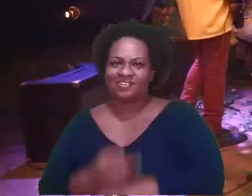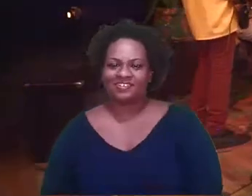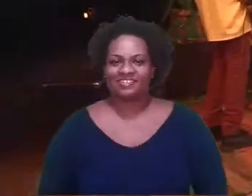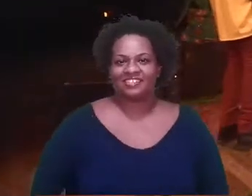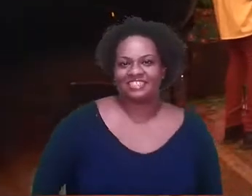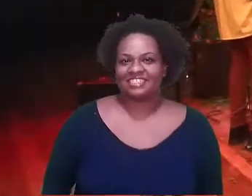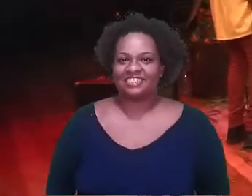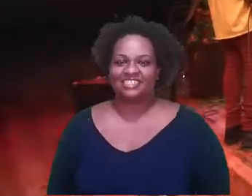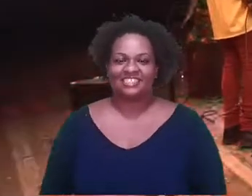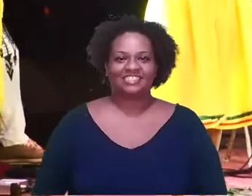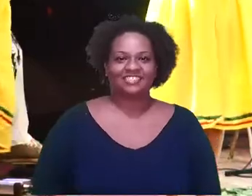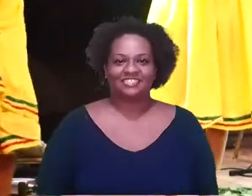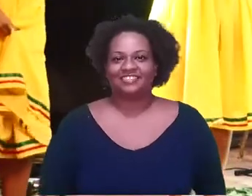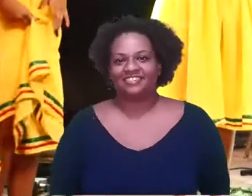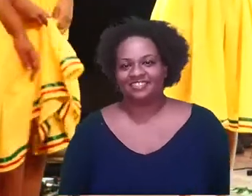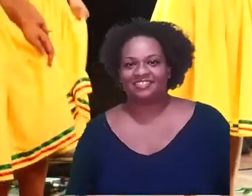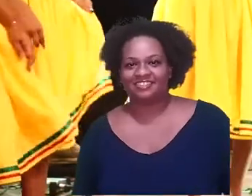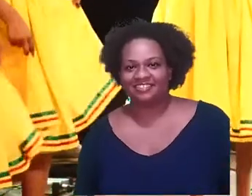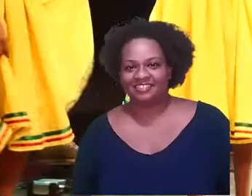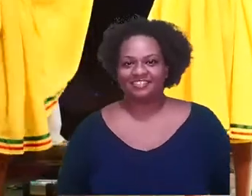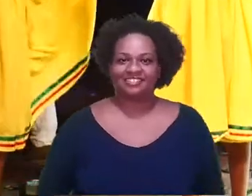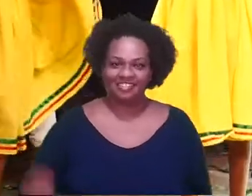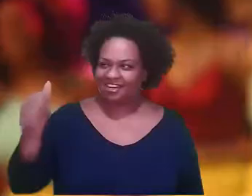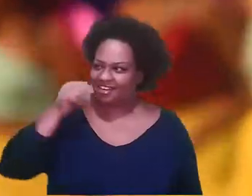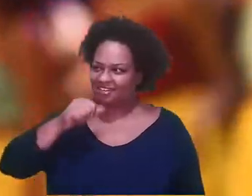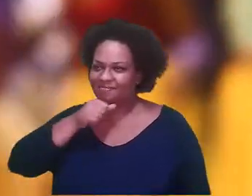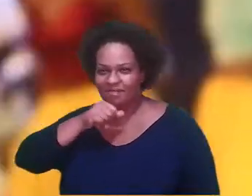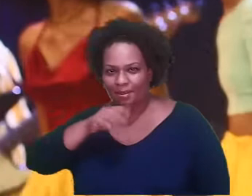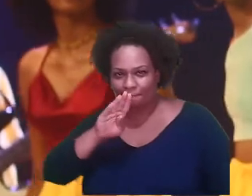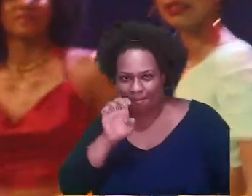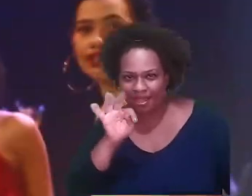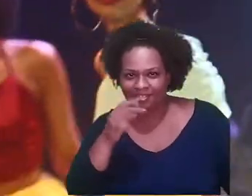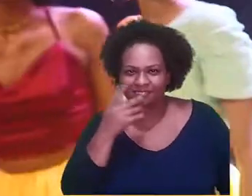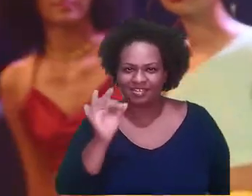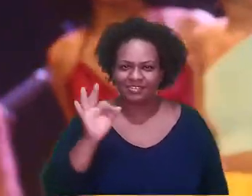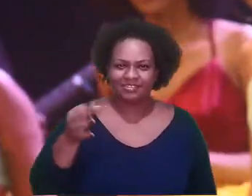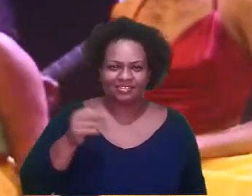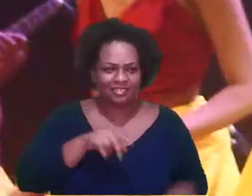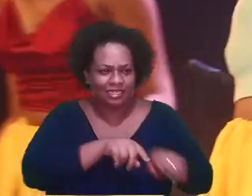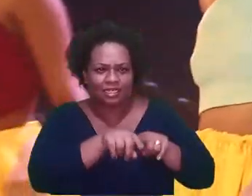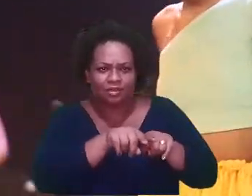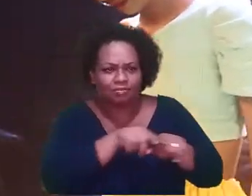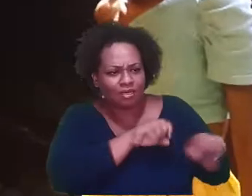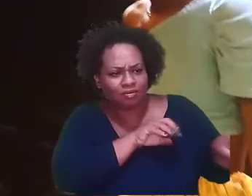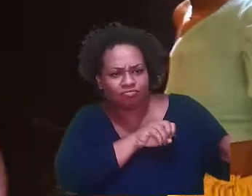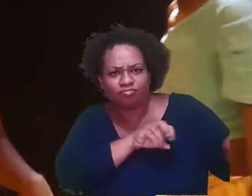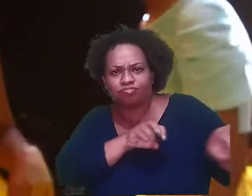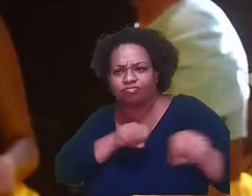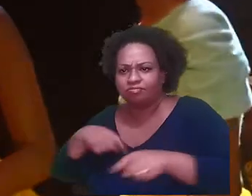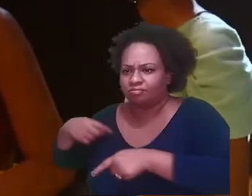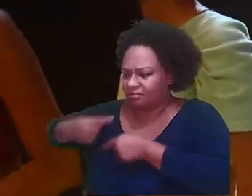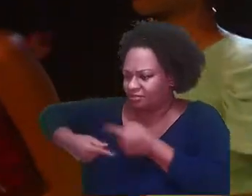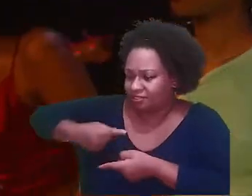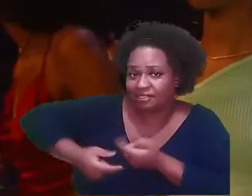É como mãe Beth diz, né? É no terreiro que se aprende. Vem de irmão, vem de irmã, vem de sobrinho. E essa